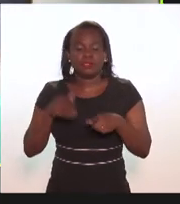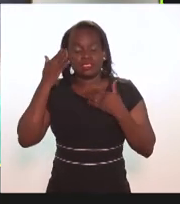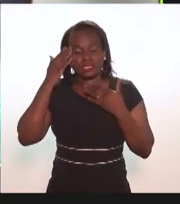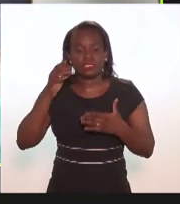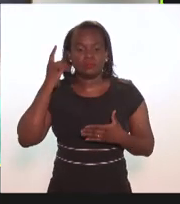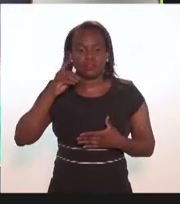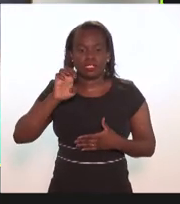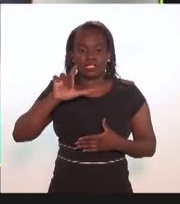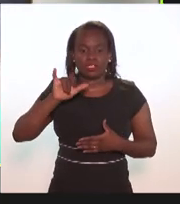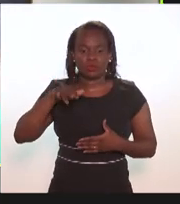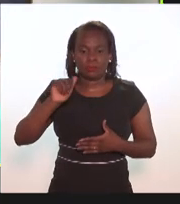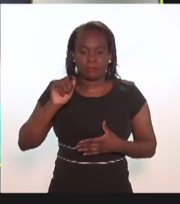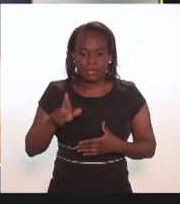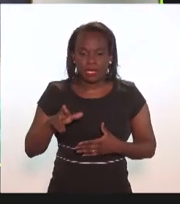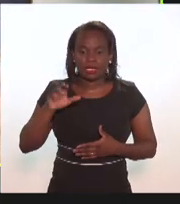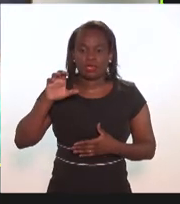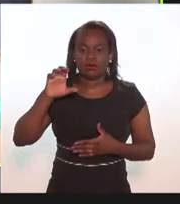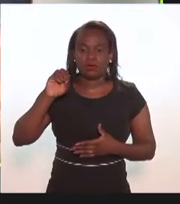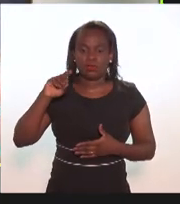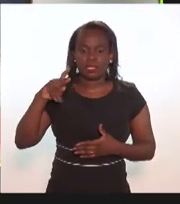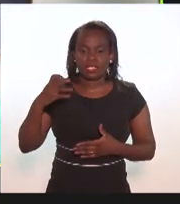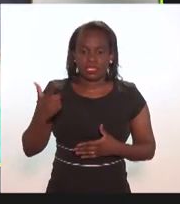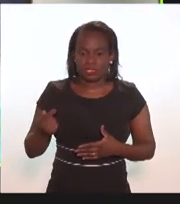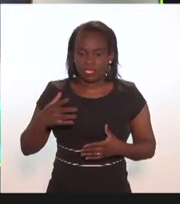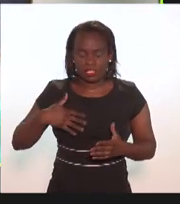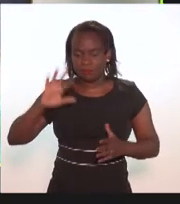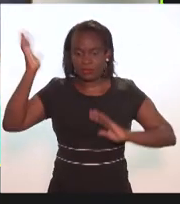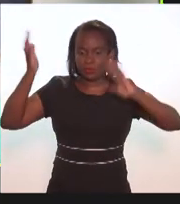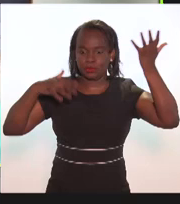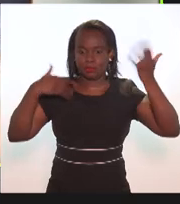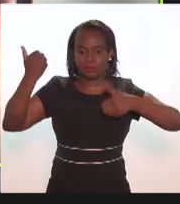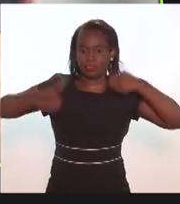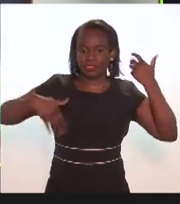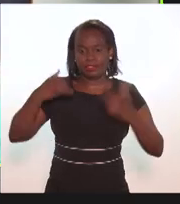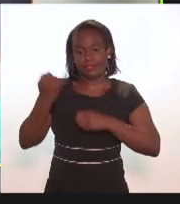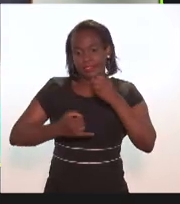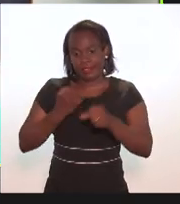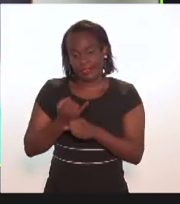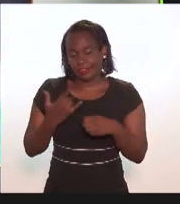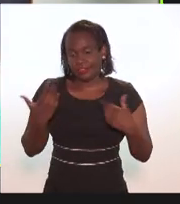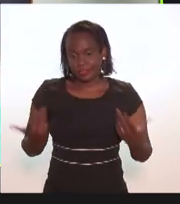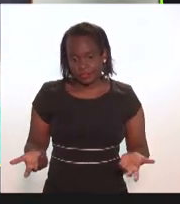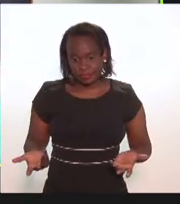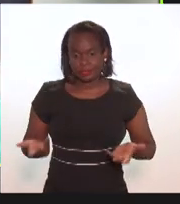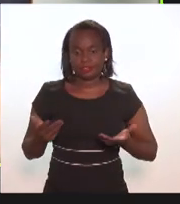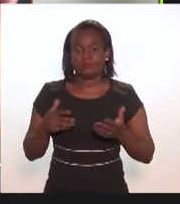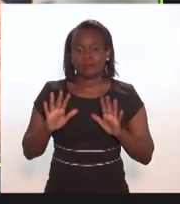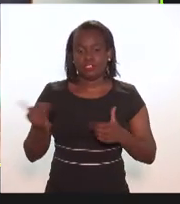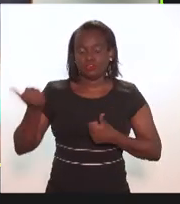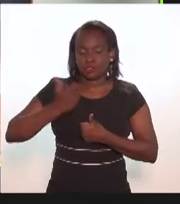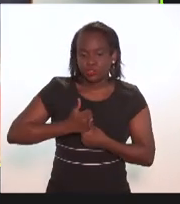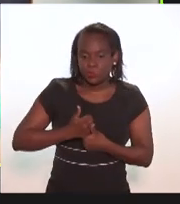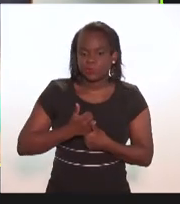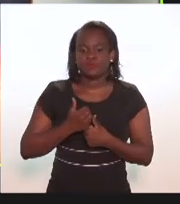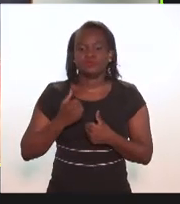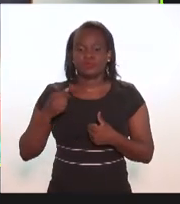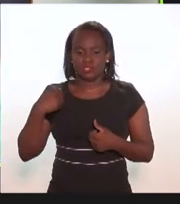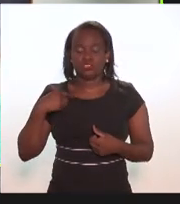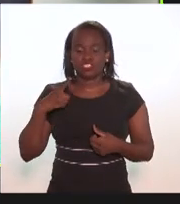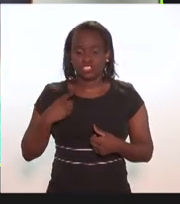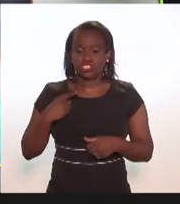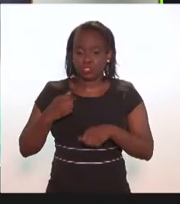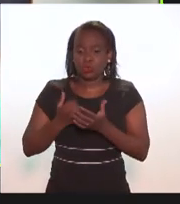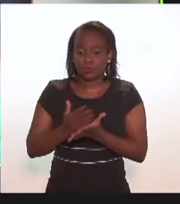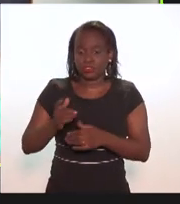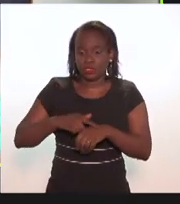Eliomar Coelho, por causa da intempestividade da internet, nos substituiu, estava aqui desde a primeira